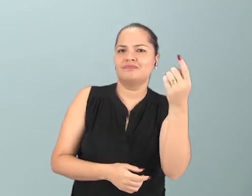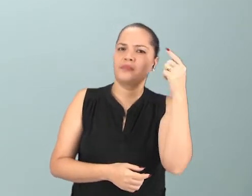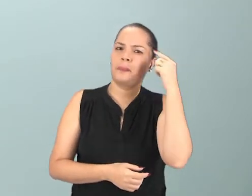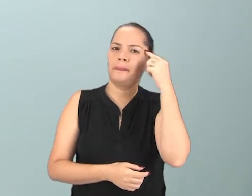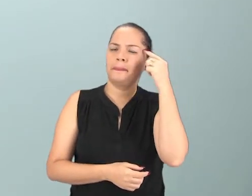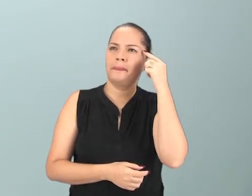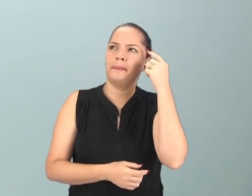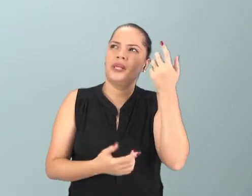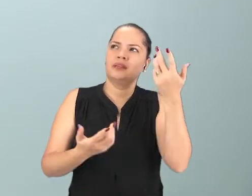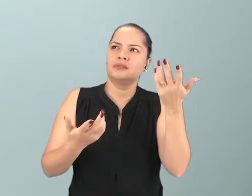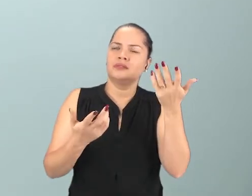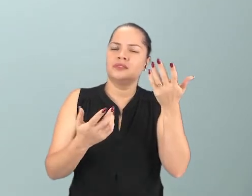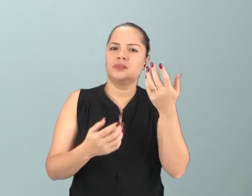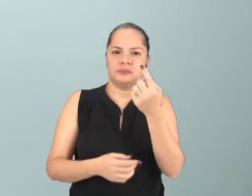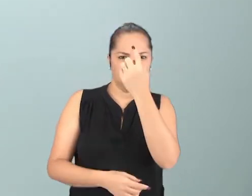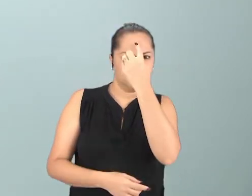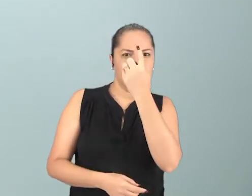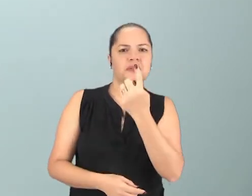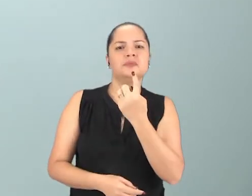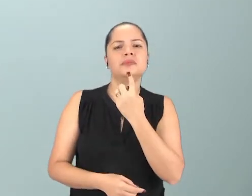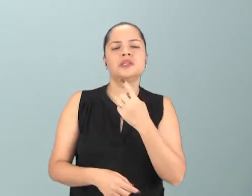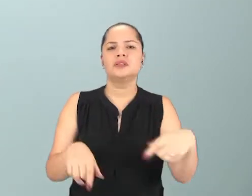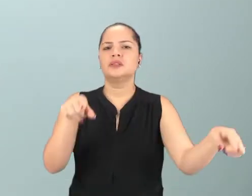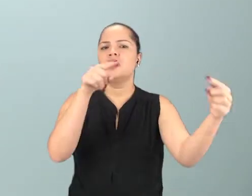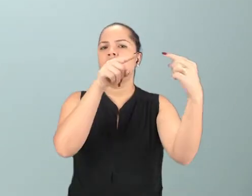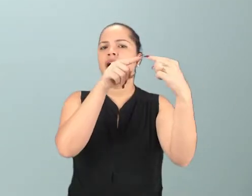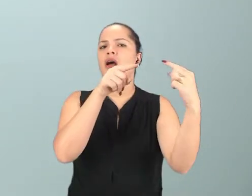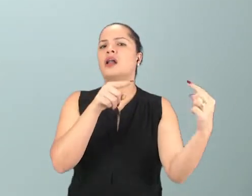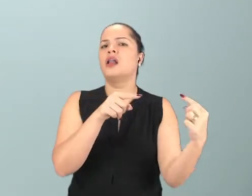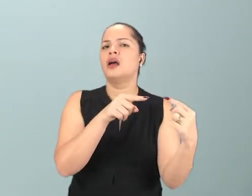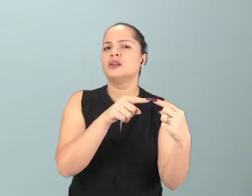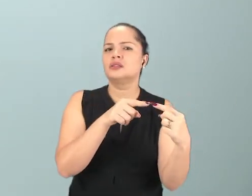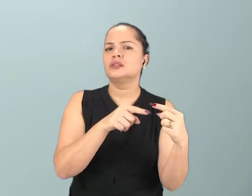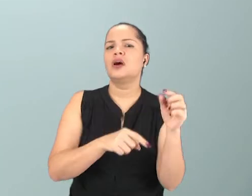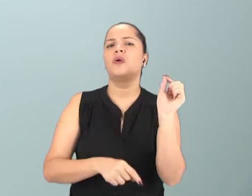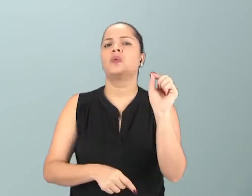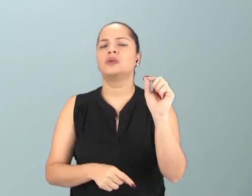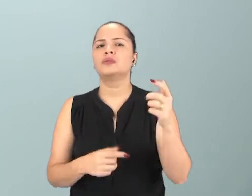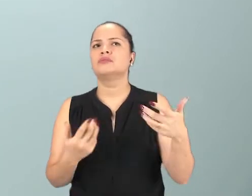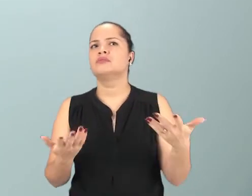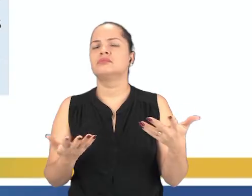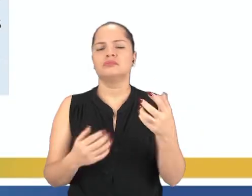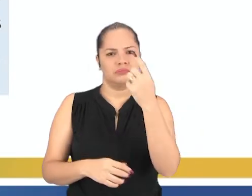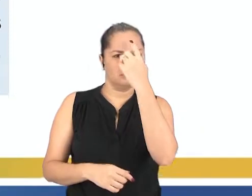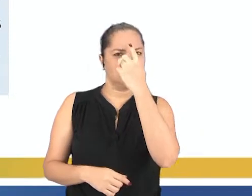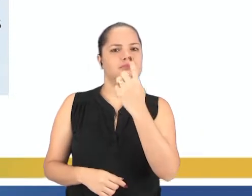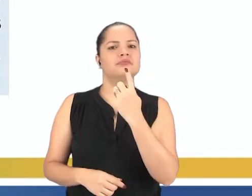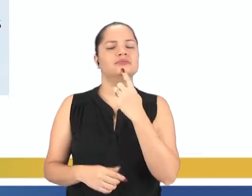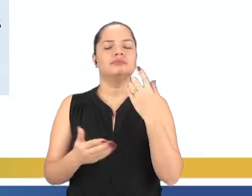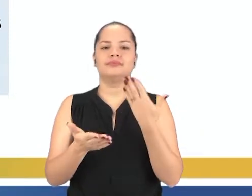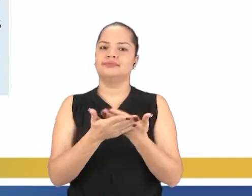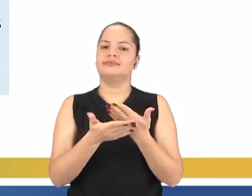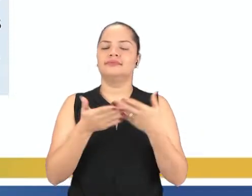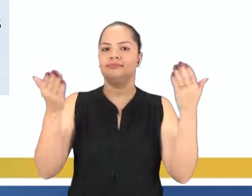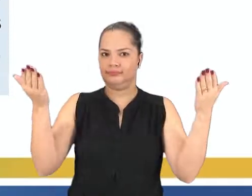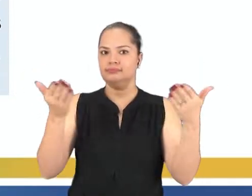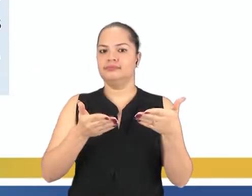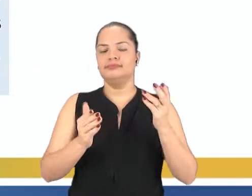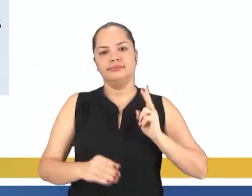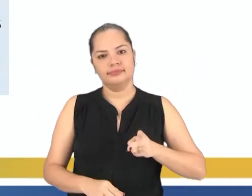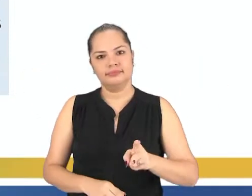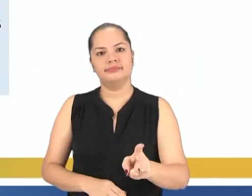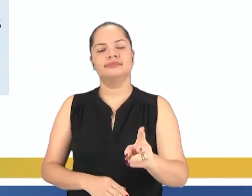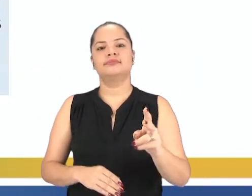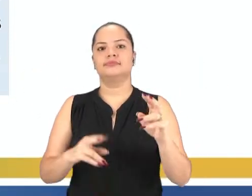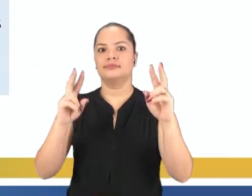indicam? O que essas imagens indicam? A relação entre essas imagens, o que elas têm em comum? Na aula de hoje, vamos continuar